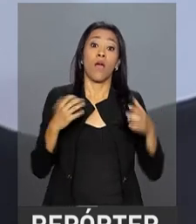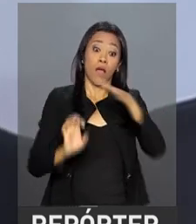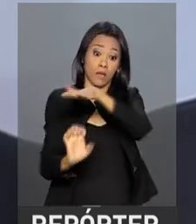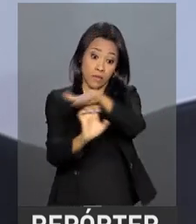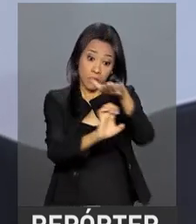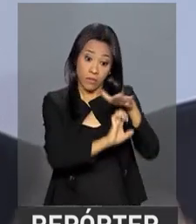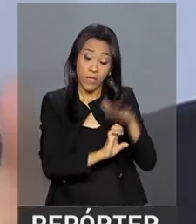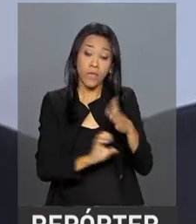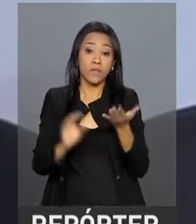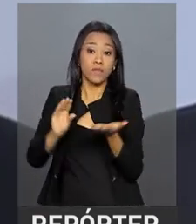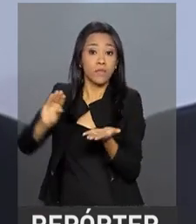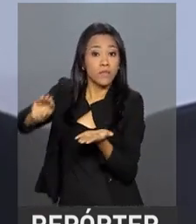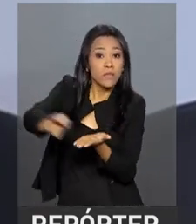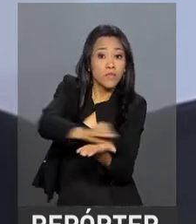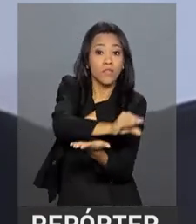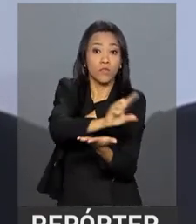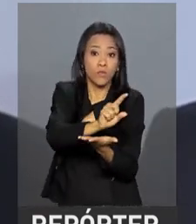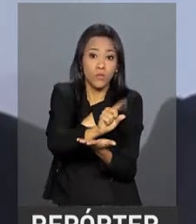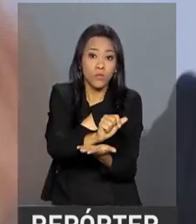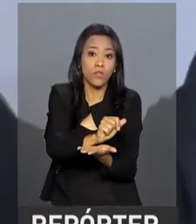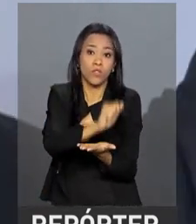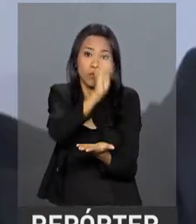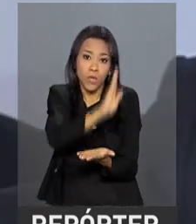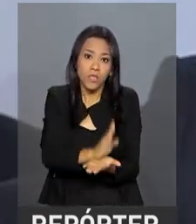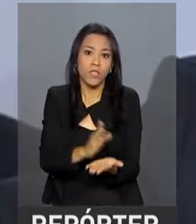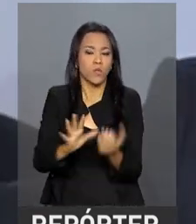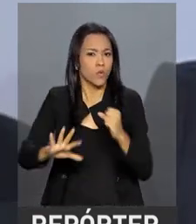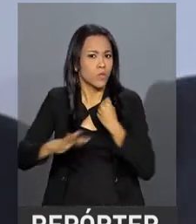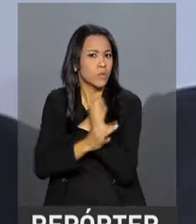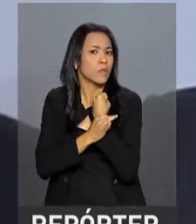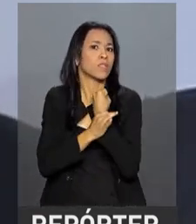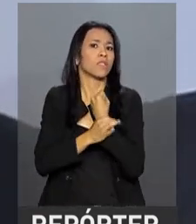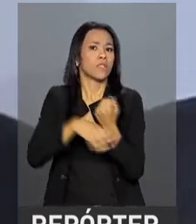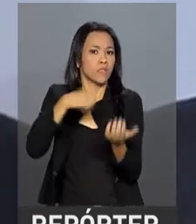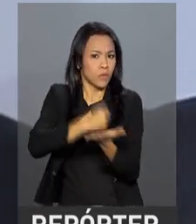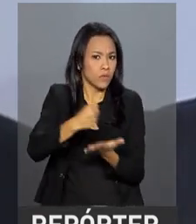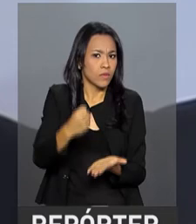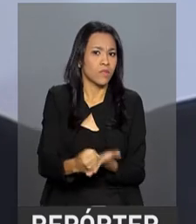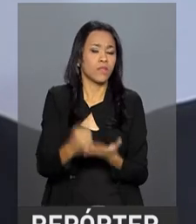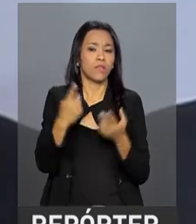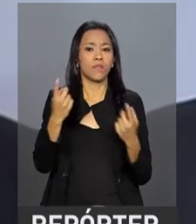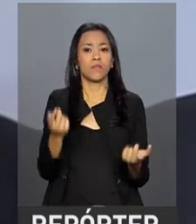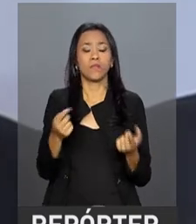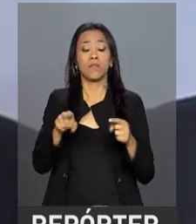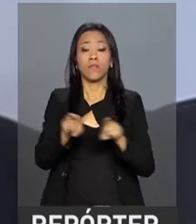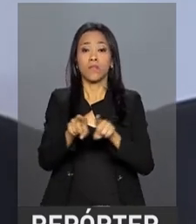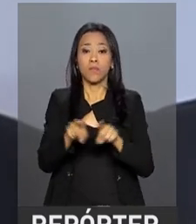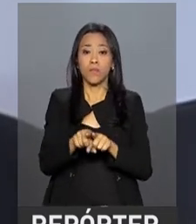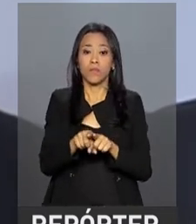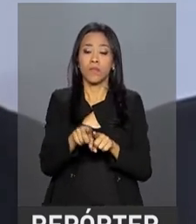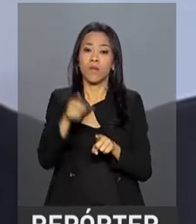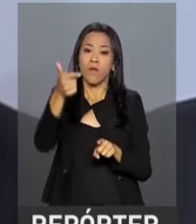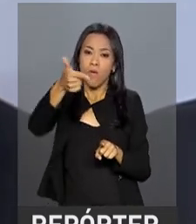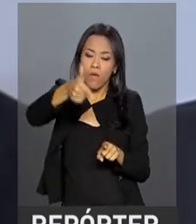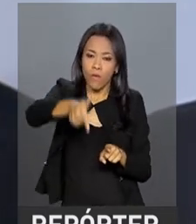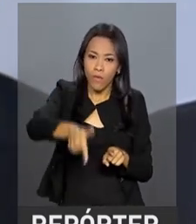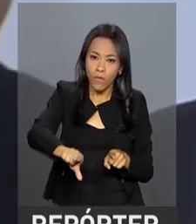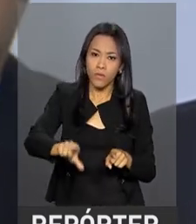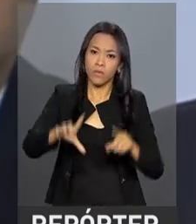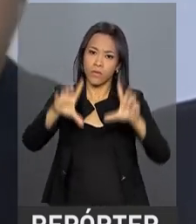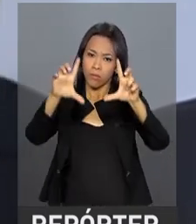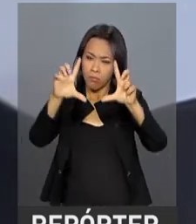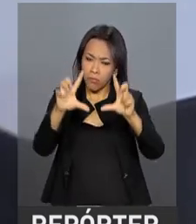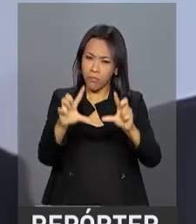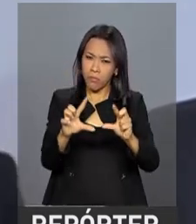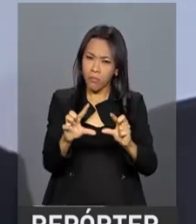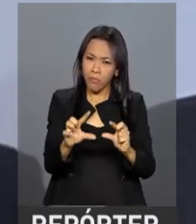maior segurança, os juros estão caindo, os juros de mercado de longo prazo estão num nível já bastante